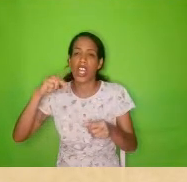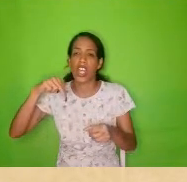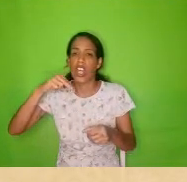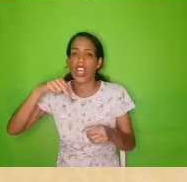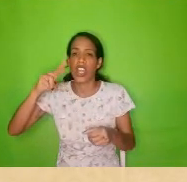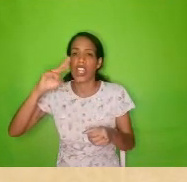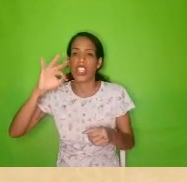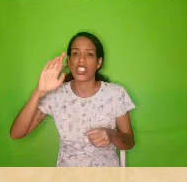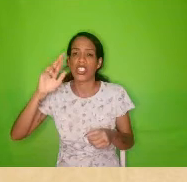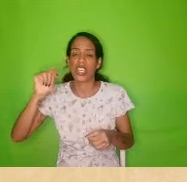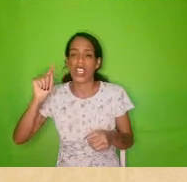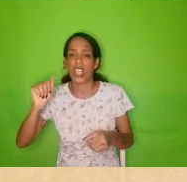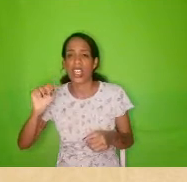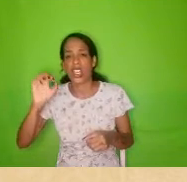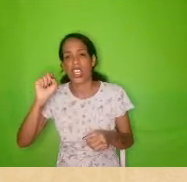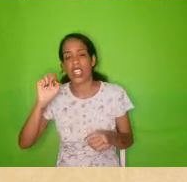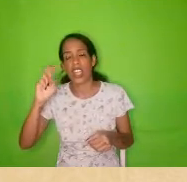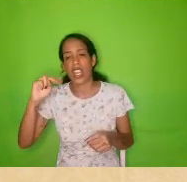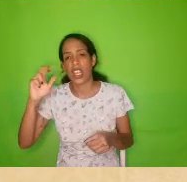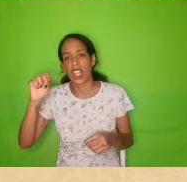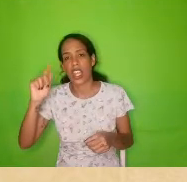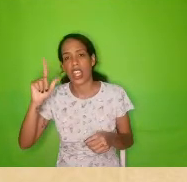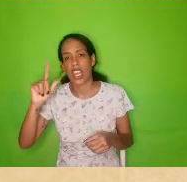Senegal, Benin,